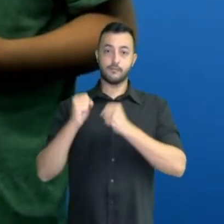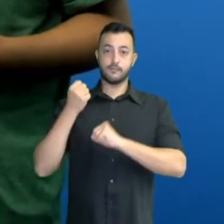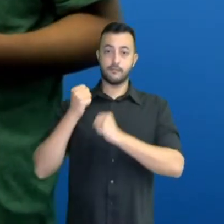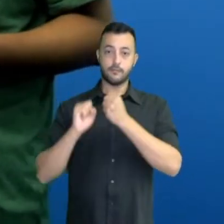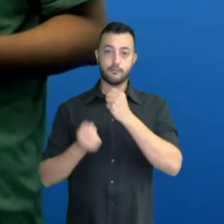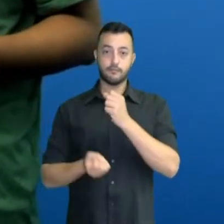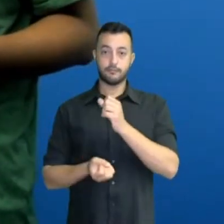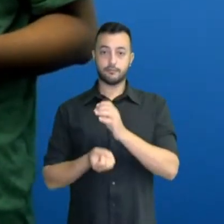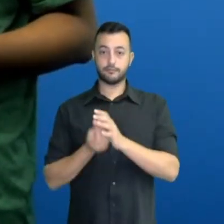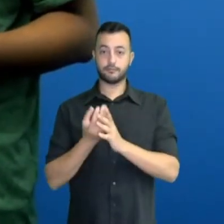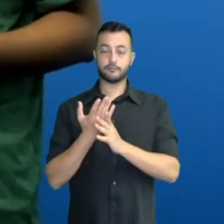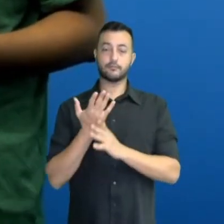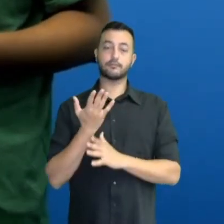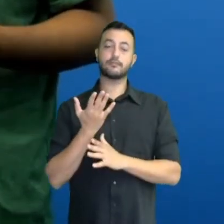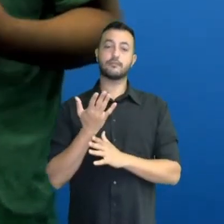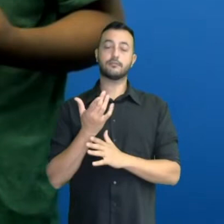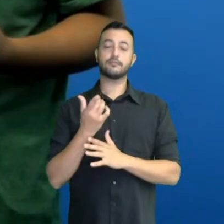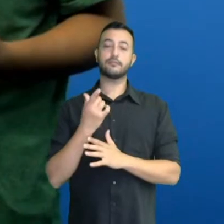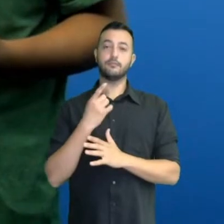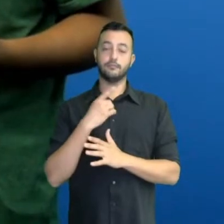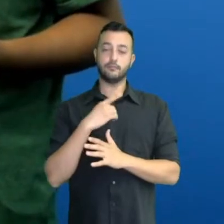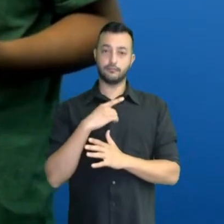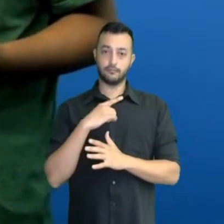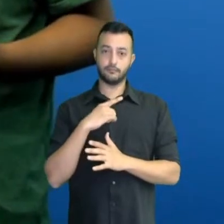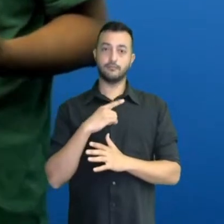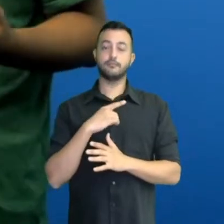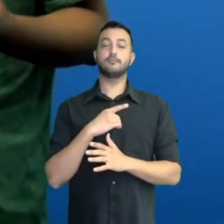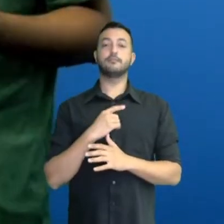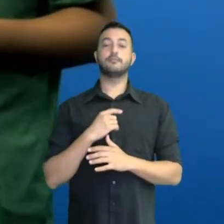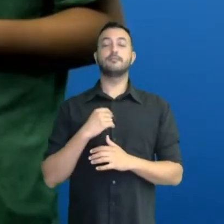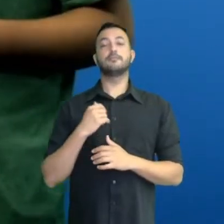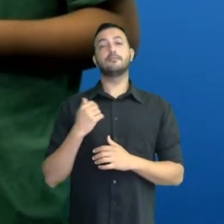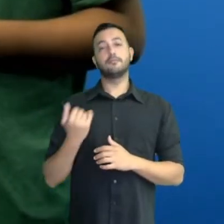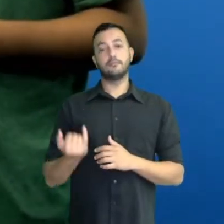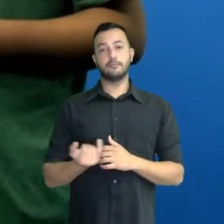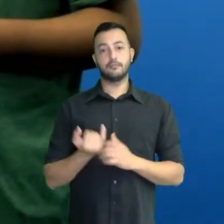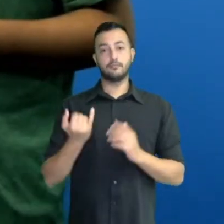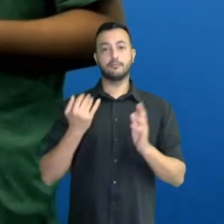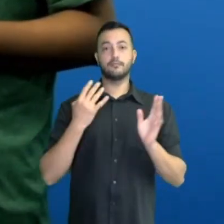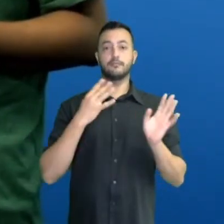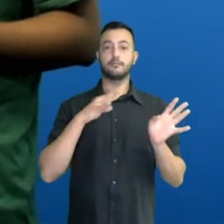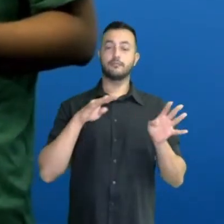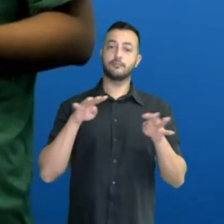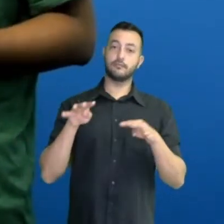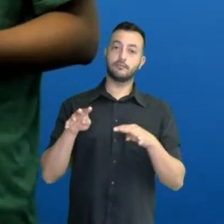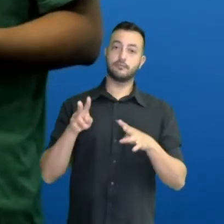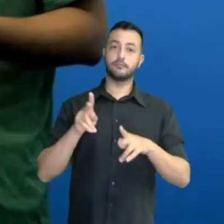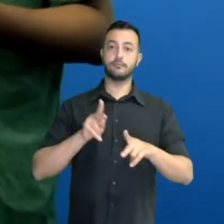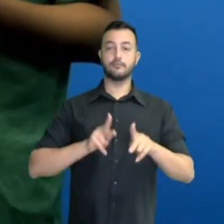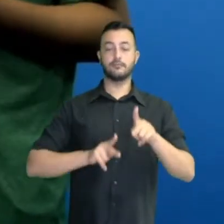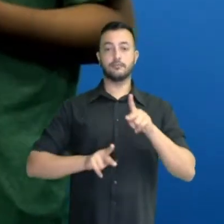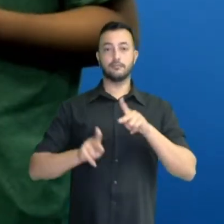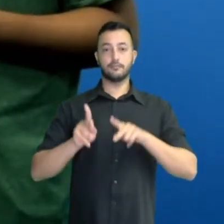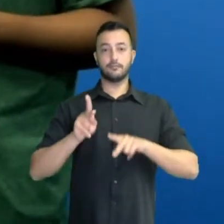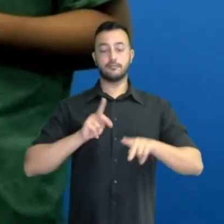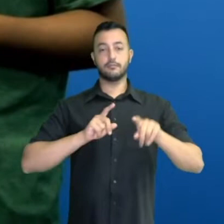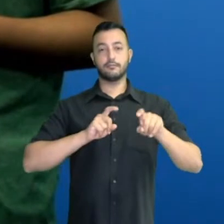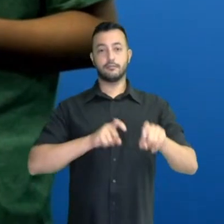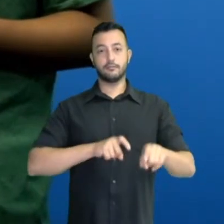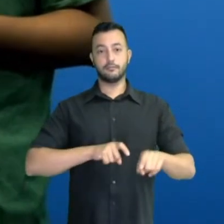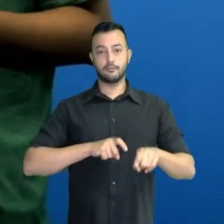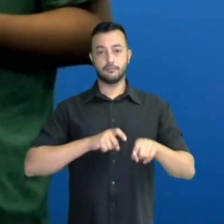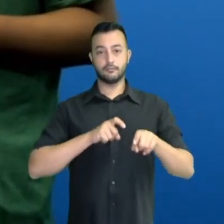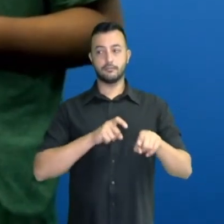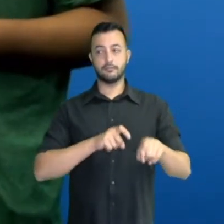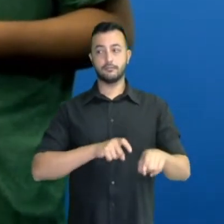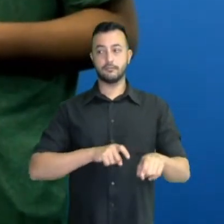surgem, elas se tornam um grande fator, né, de atração da população rural que saía do